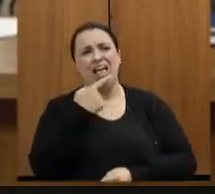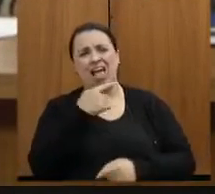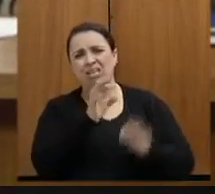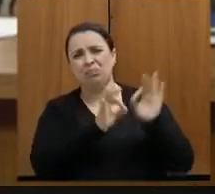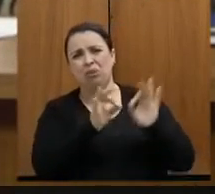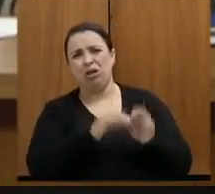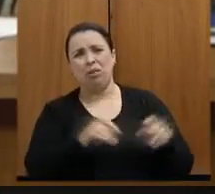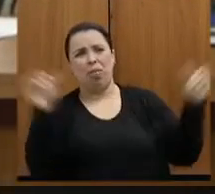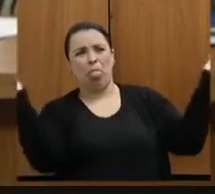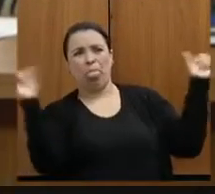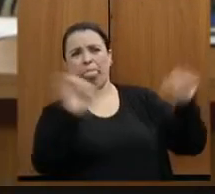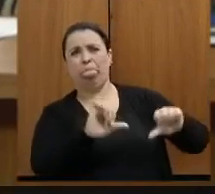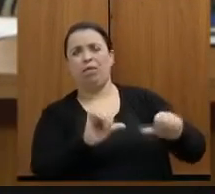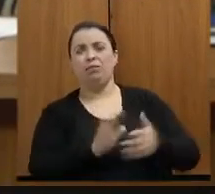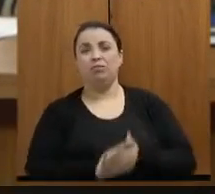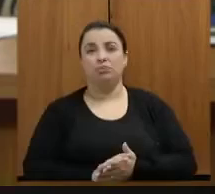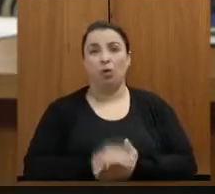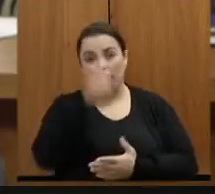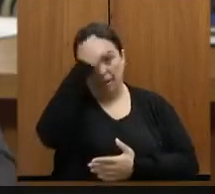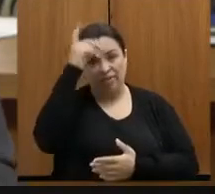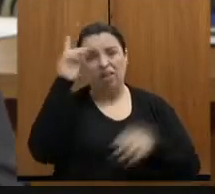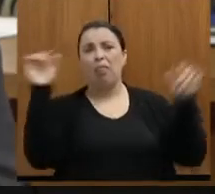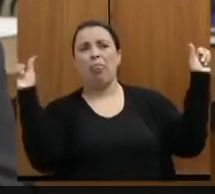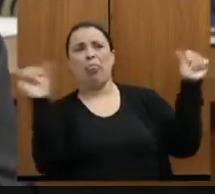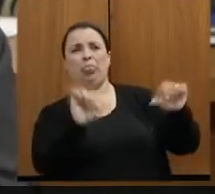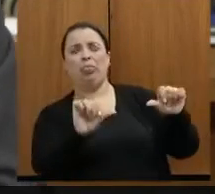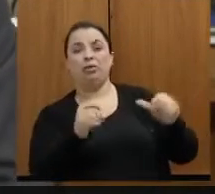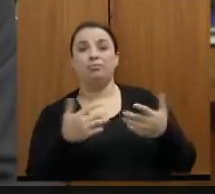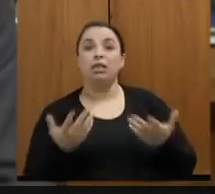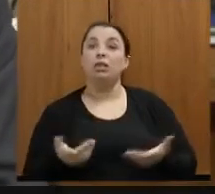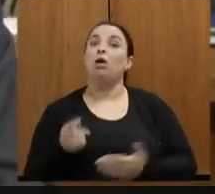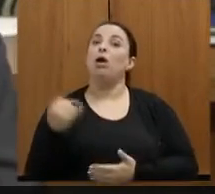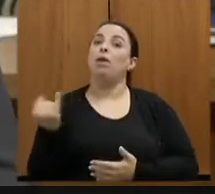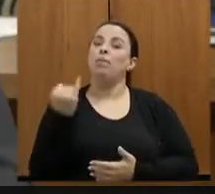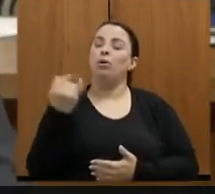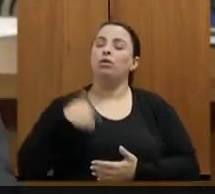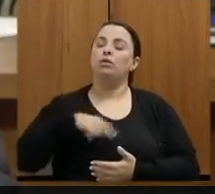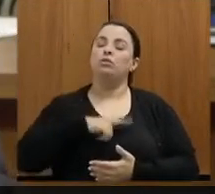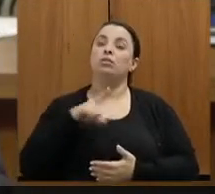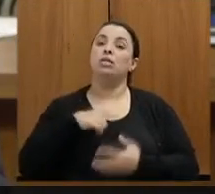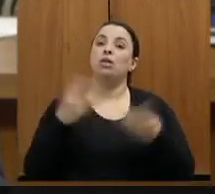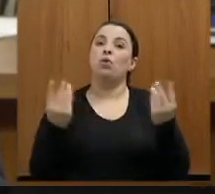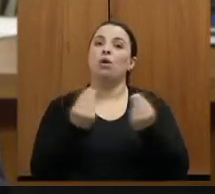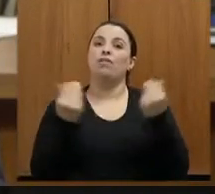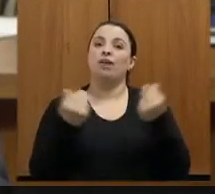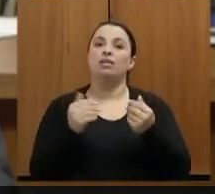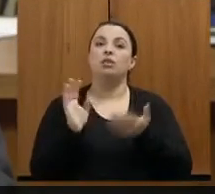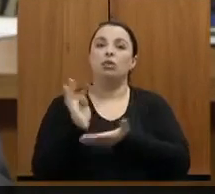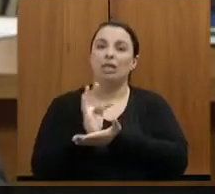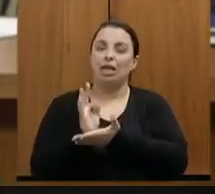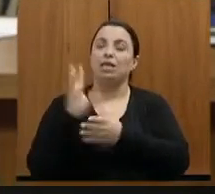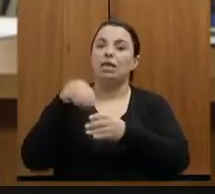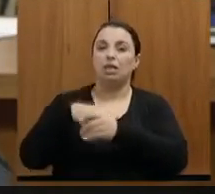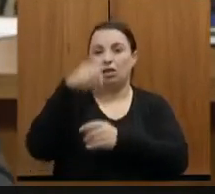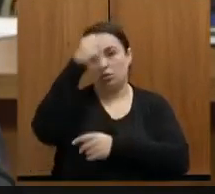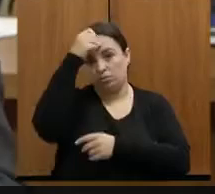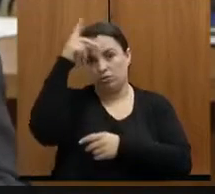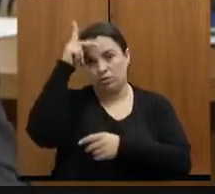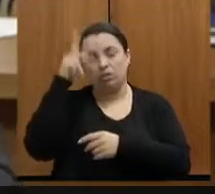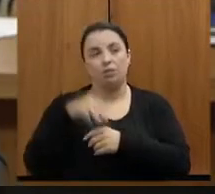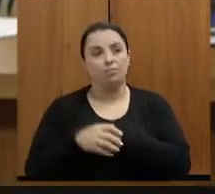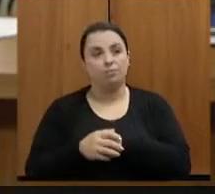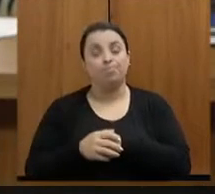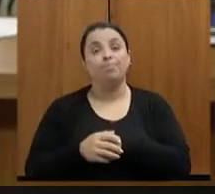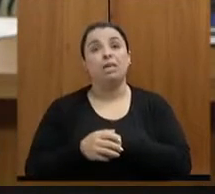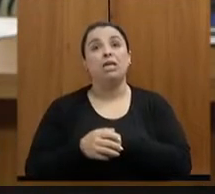próprio prefeito. Então, é muito importante a gente ter essa qualificação técnica nos municípios. E aí é o